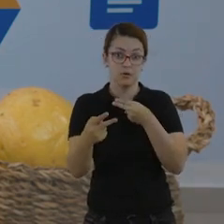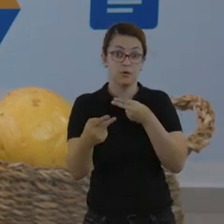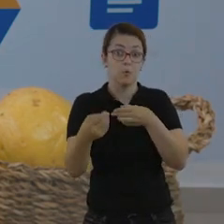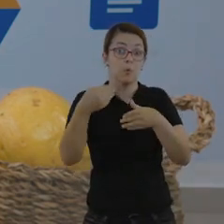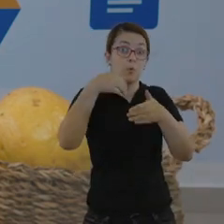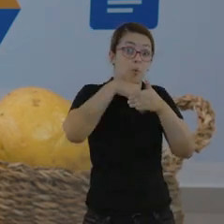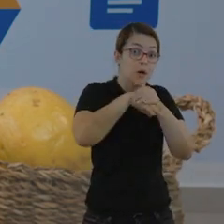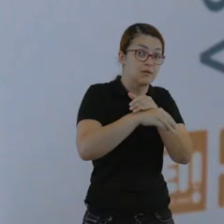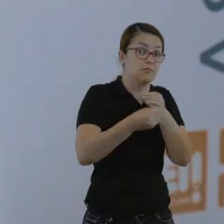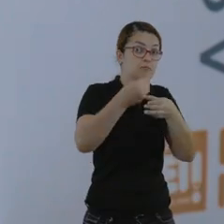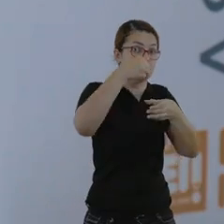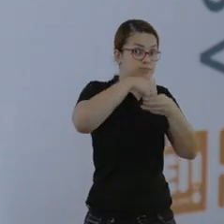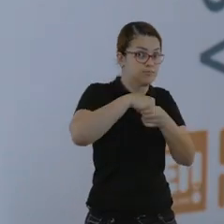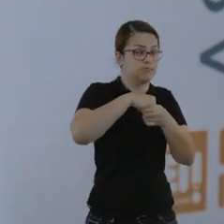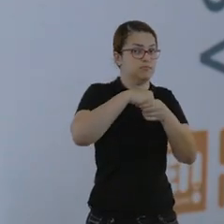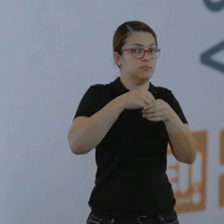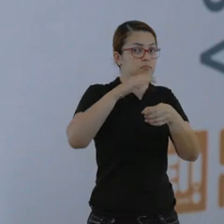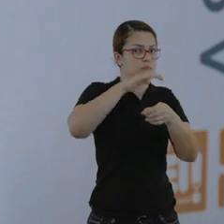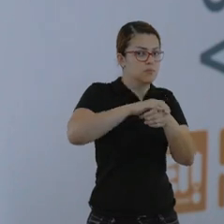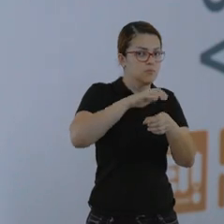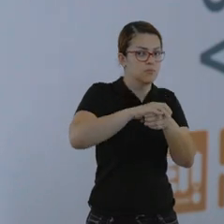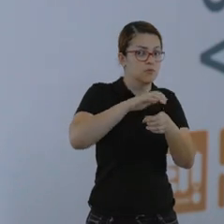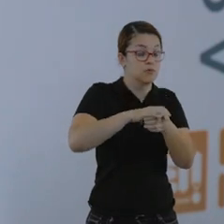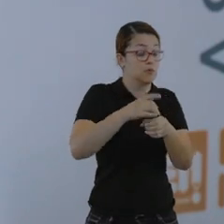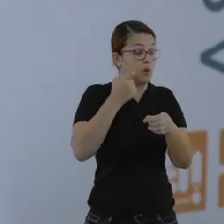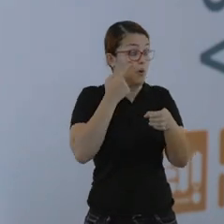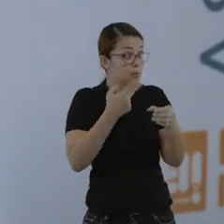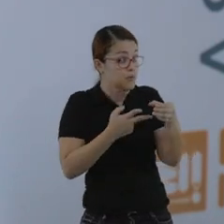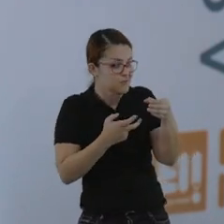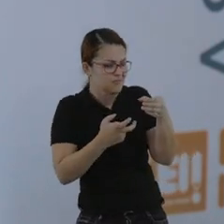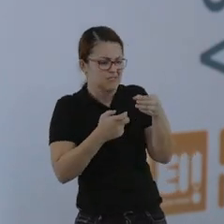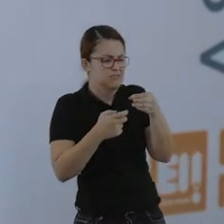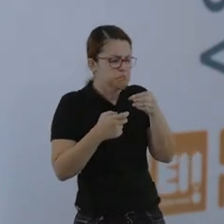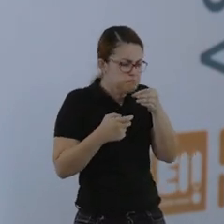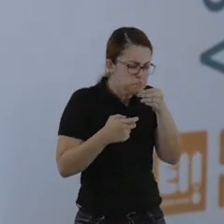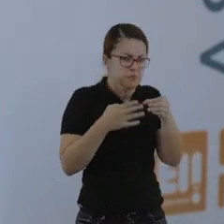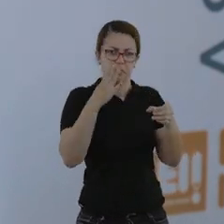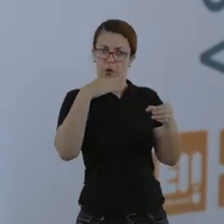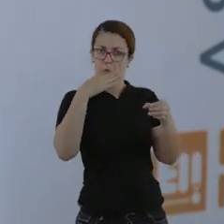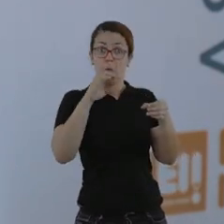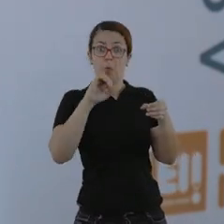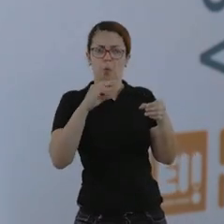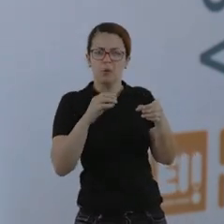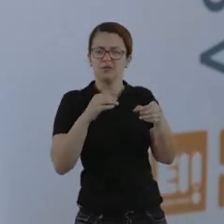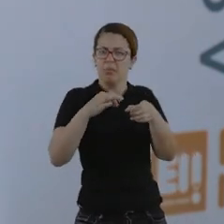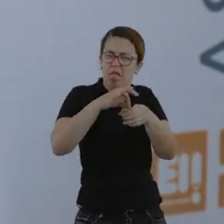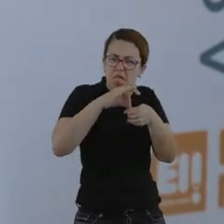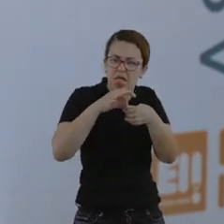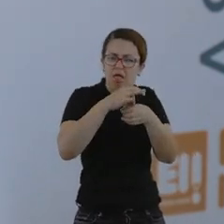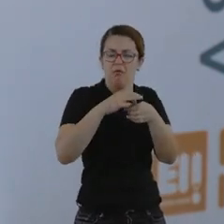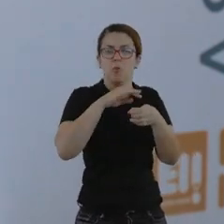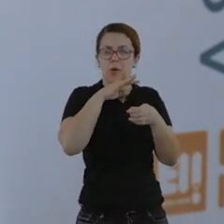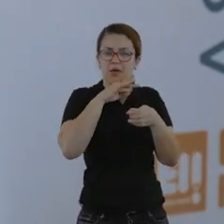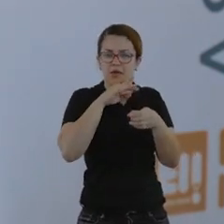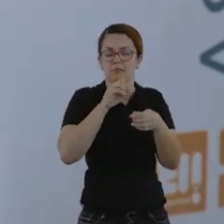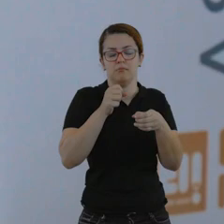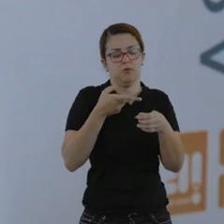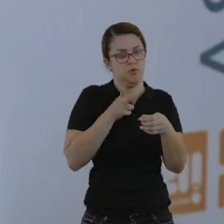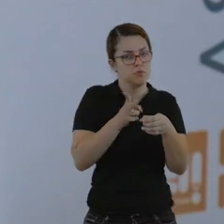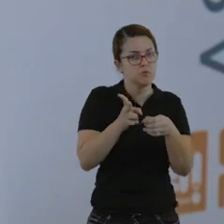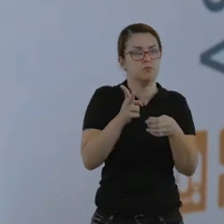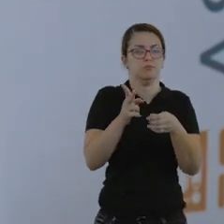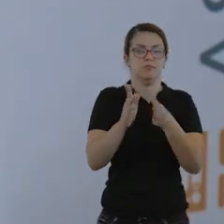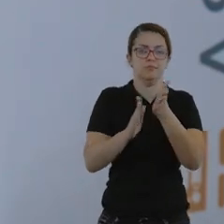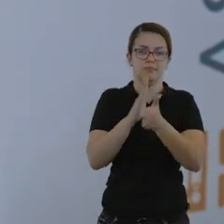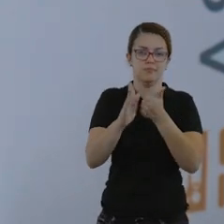semanas, é só ficar de olho. O pote precisa ser bem vedadinho, ela aguenta, só fica de olho se não vai dar cheiro, não vai embolorar, e aí você vai